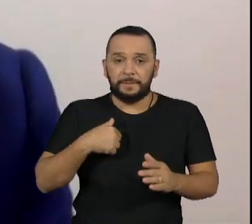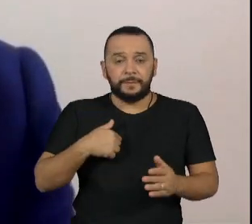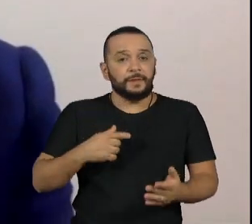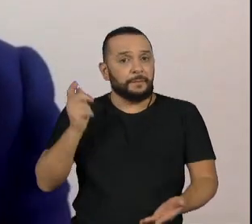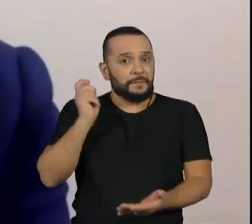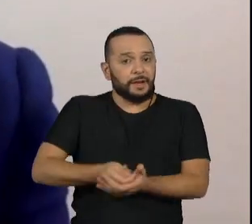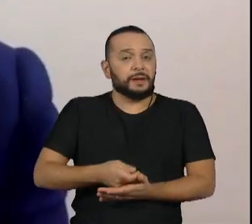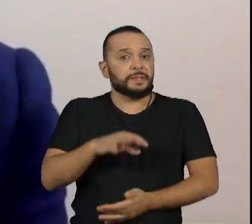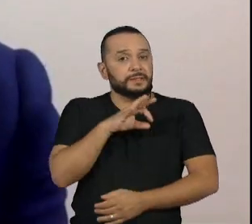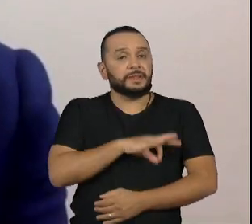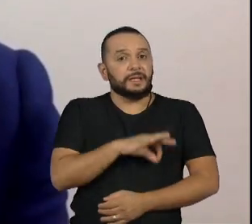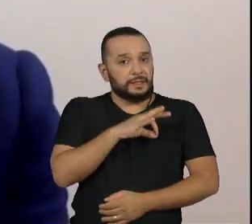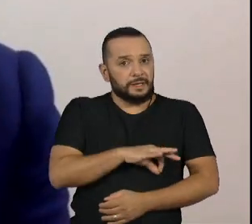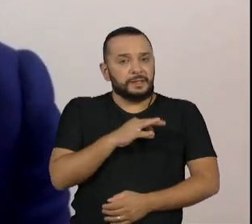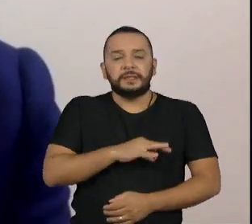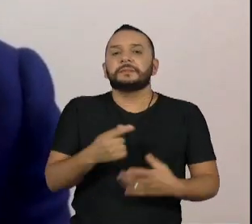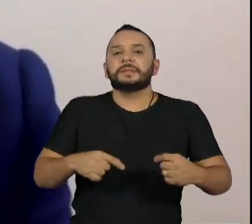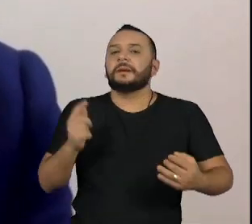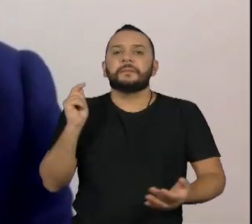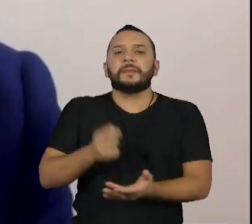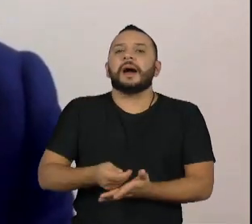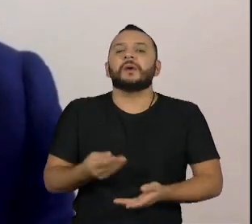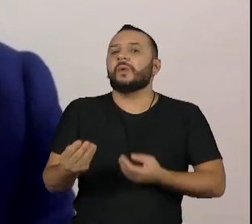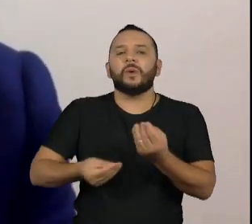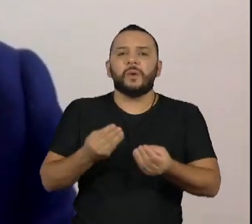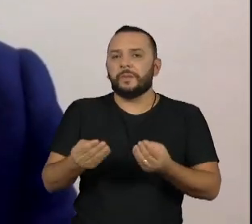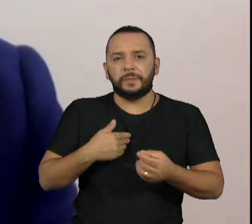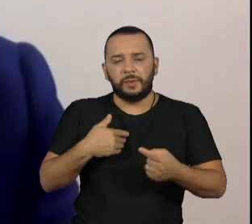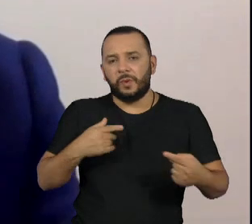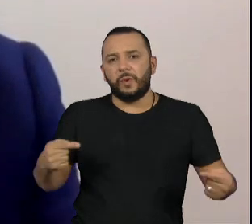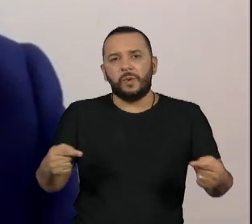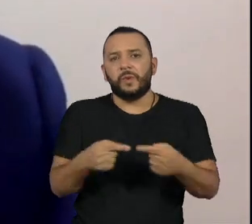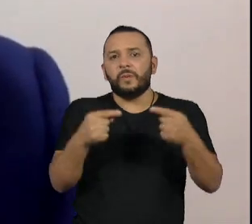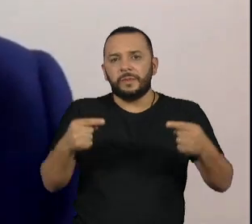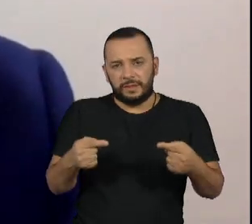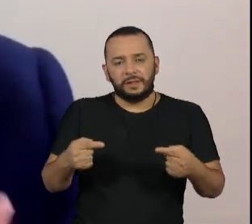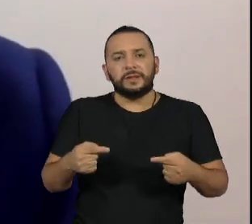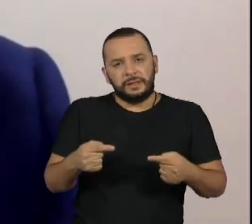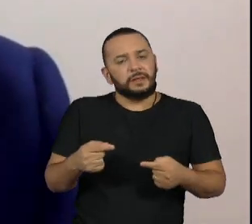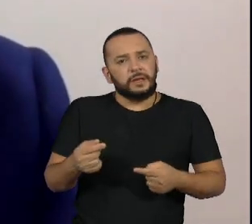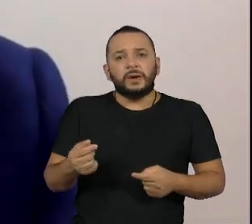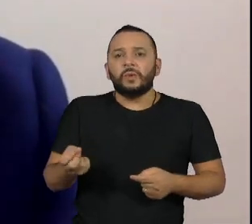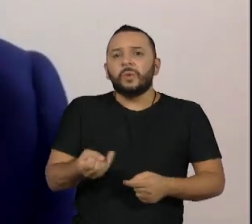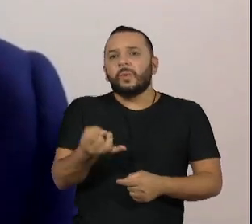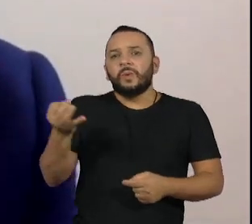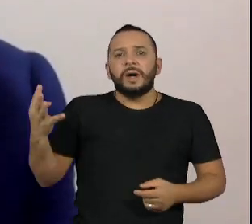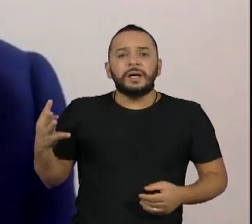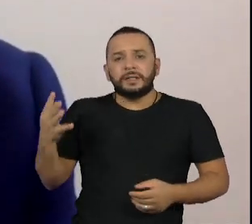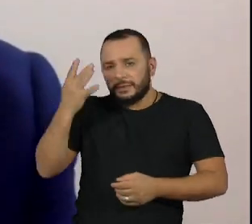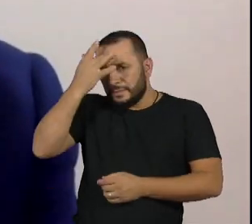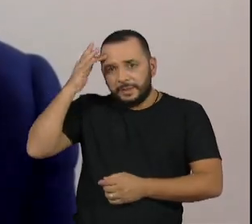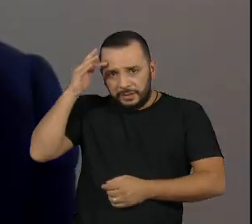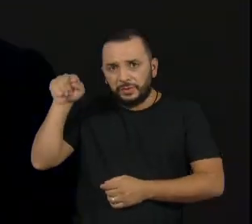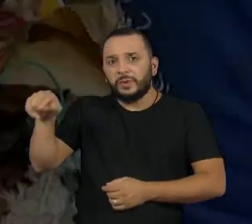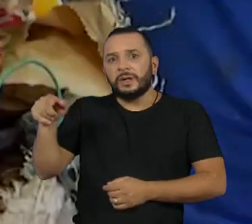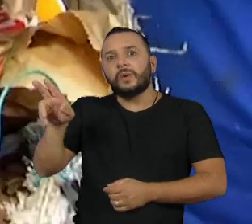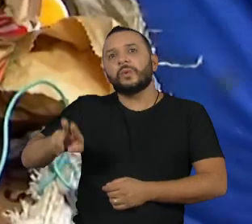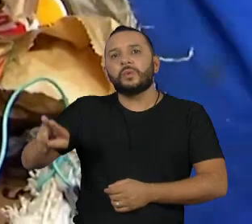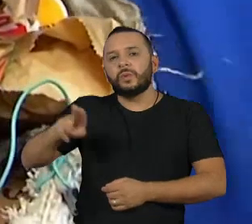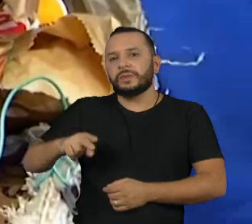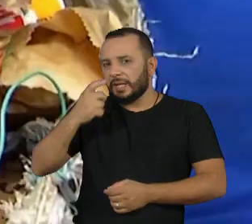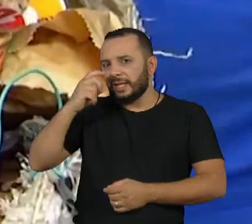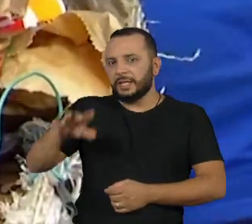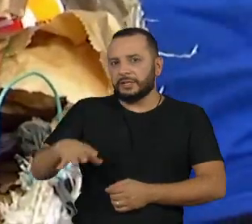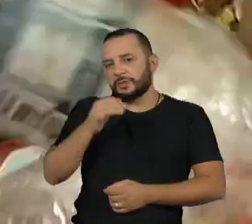público que deve ser pago de acordo com a proporção que cada cidadão acessa esse serviço público.